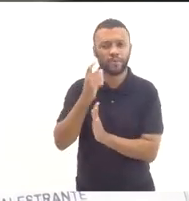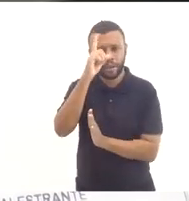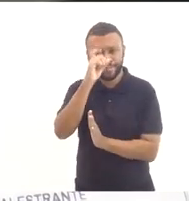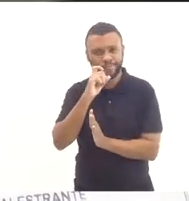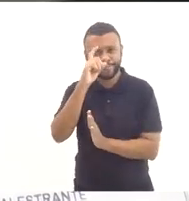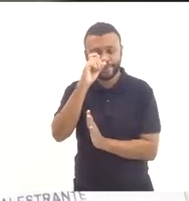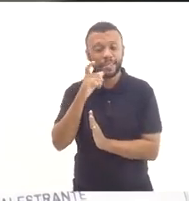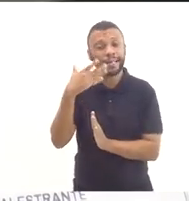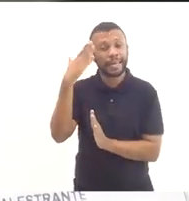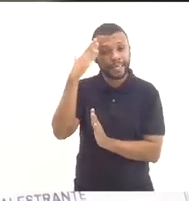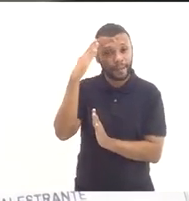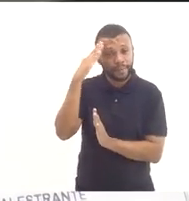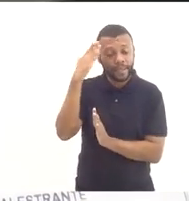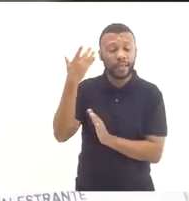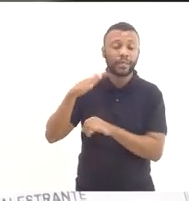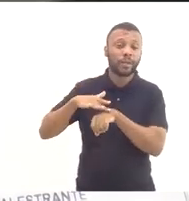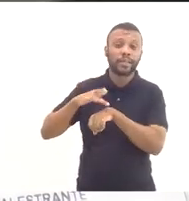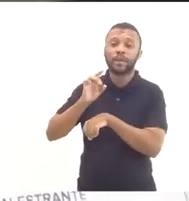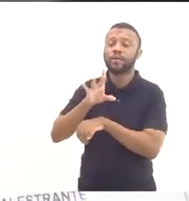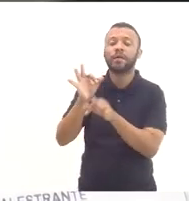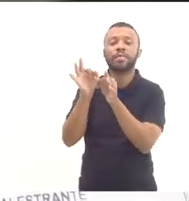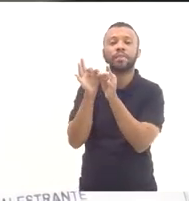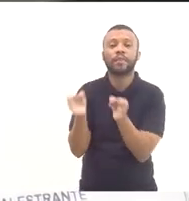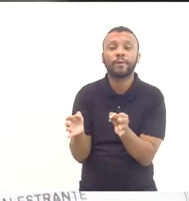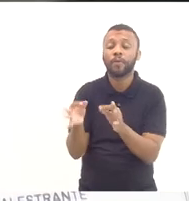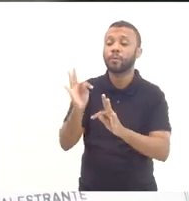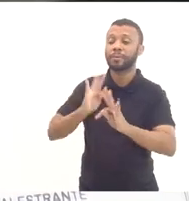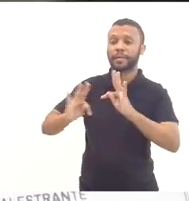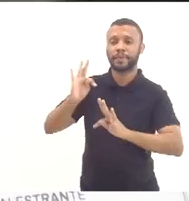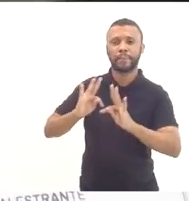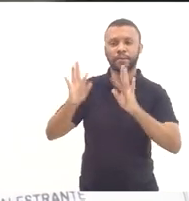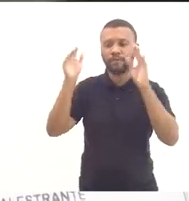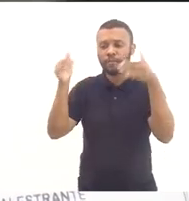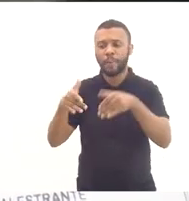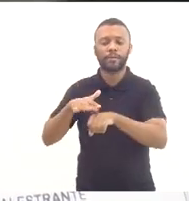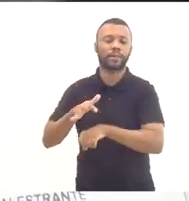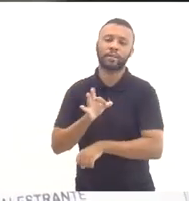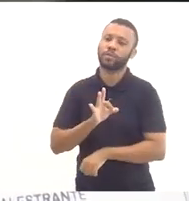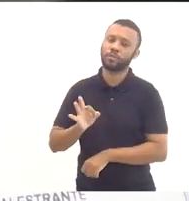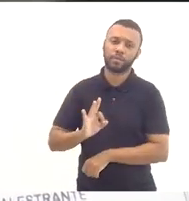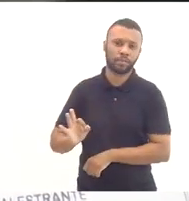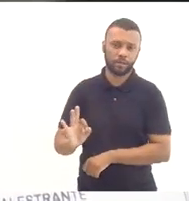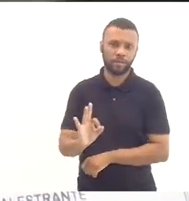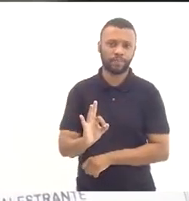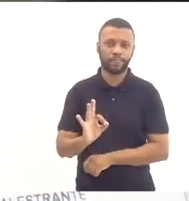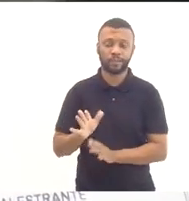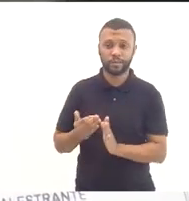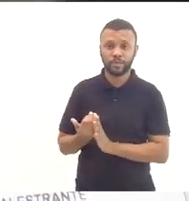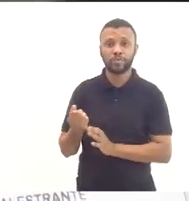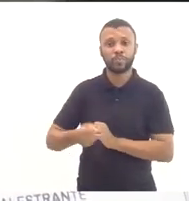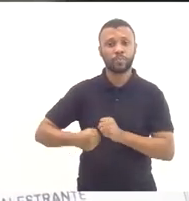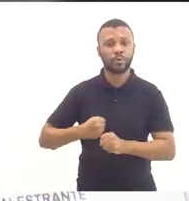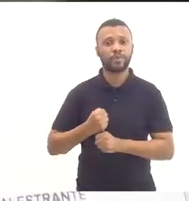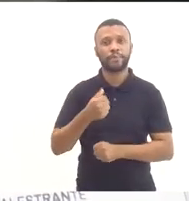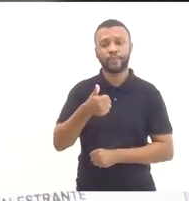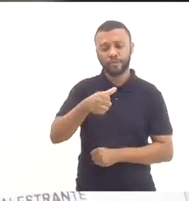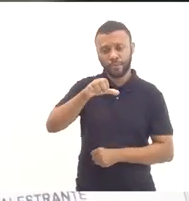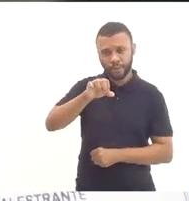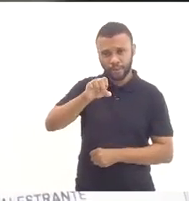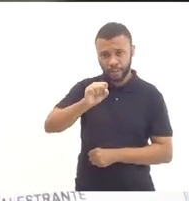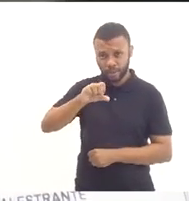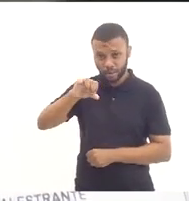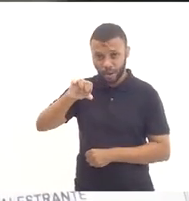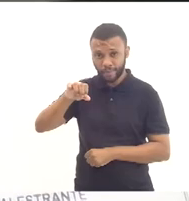se sabia da doença mas era só não sentir um tratamento para doença a partir de 1989 é nessa região na